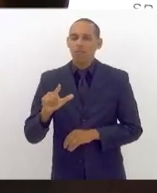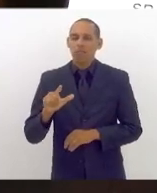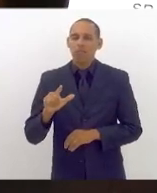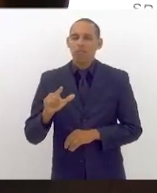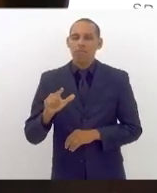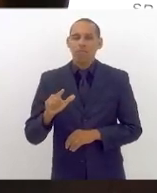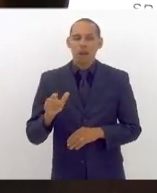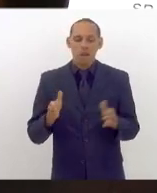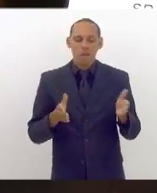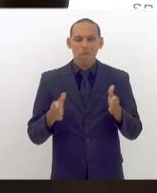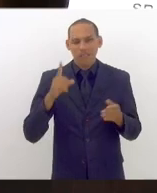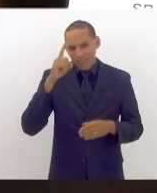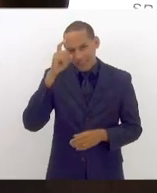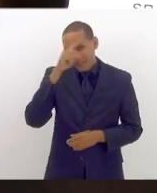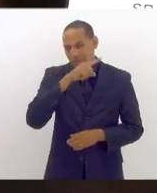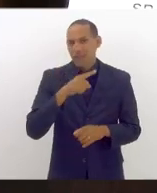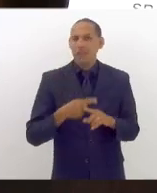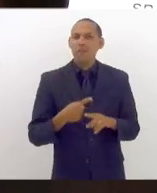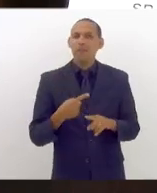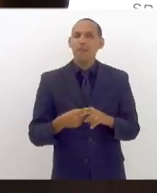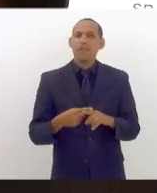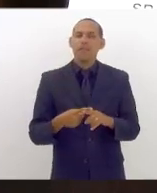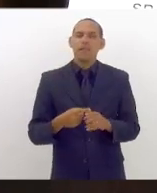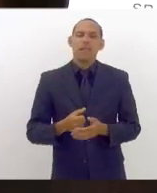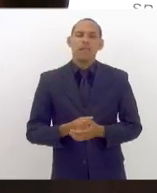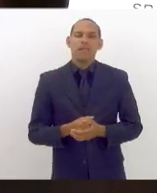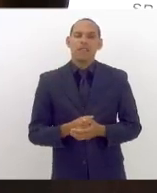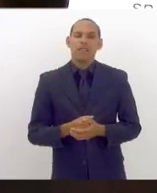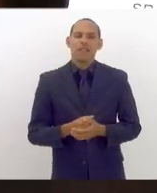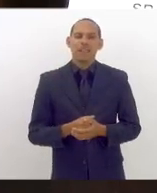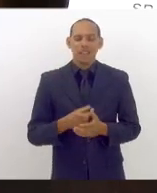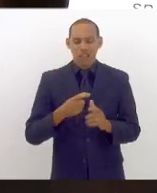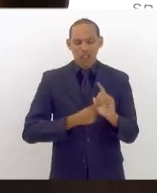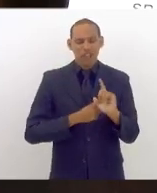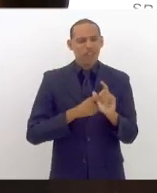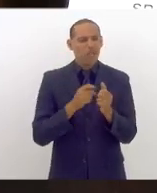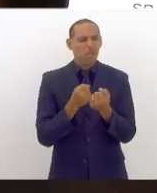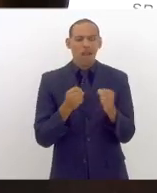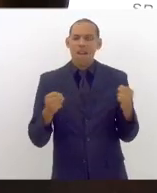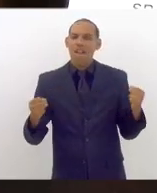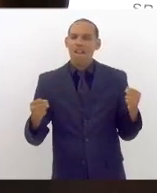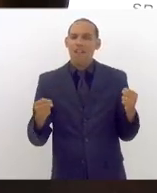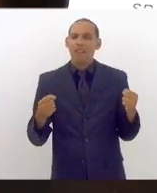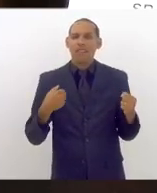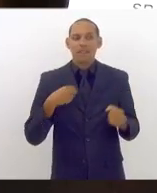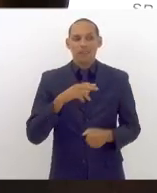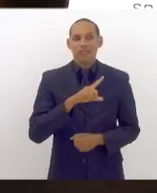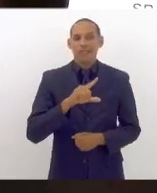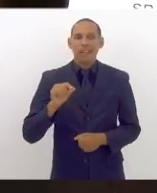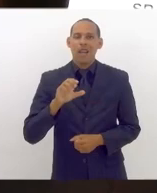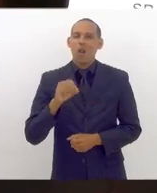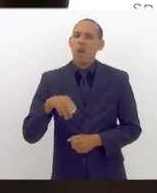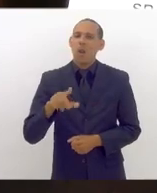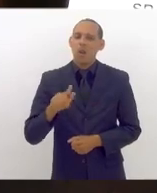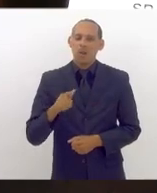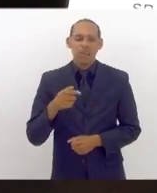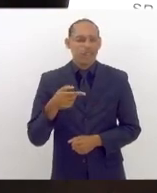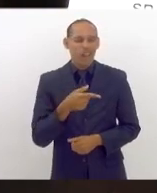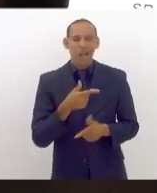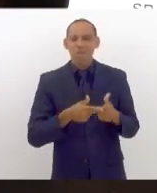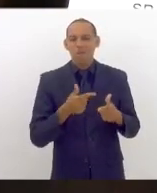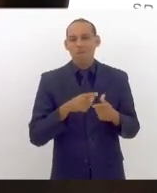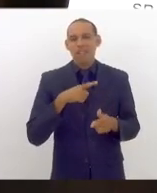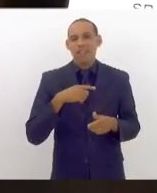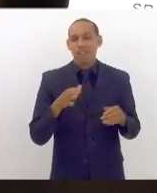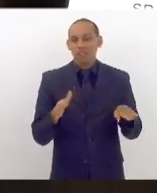a gente gerou uma dívida absurda da minha a minha saída da ONG deixou a ONG com problema a minha